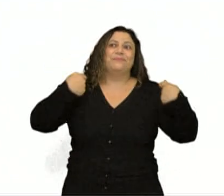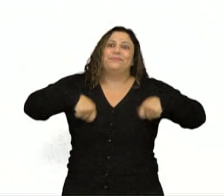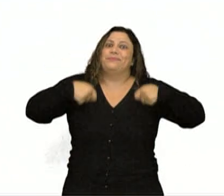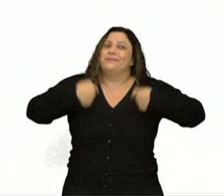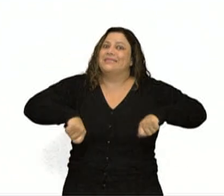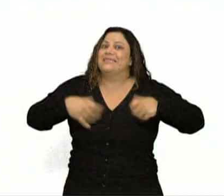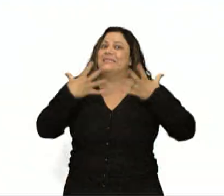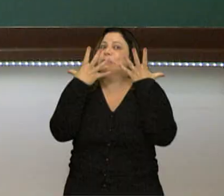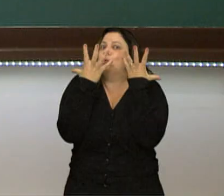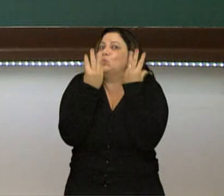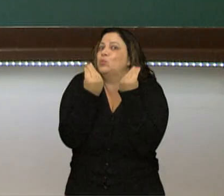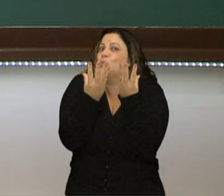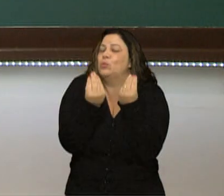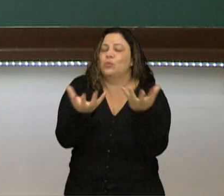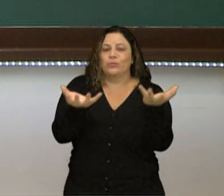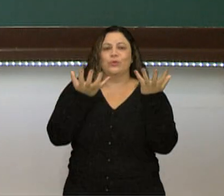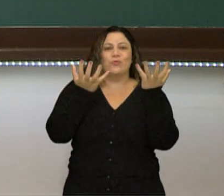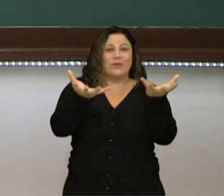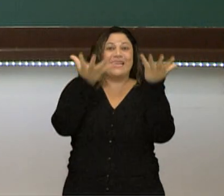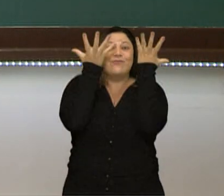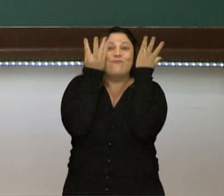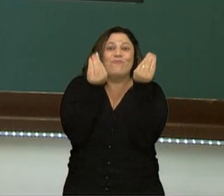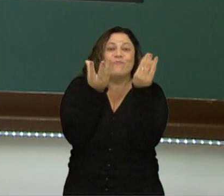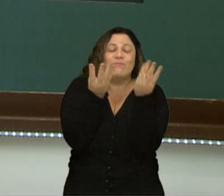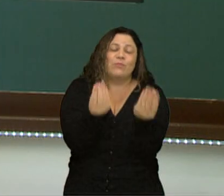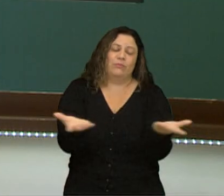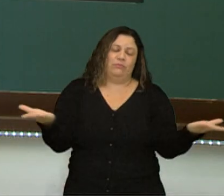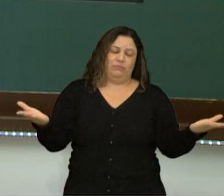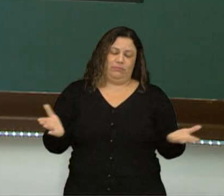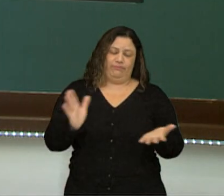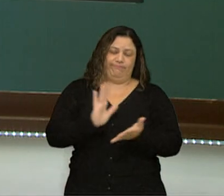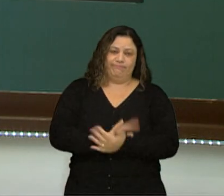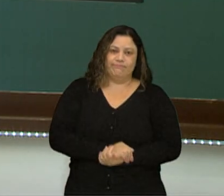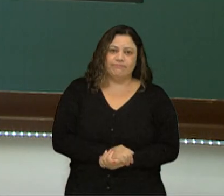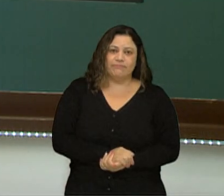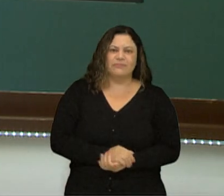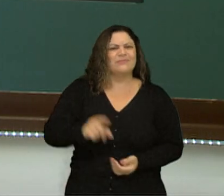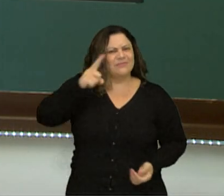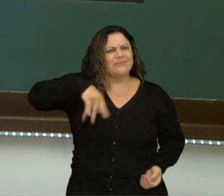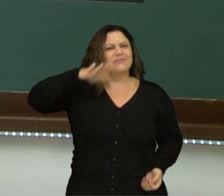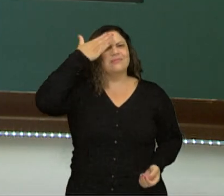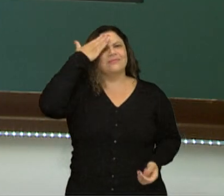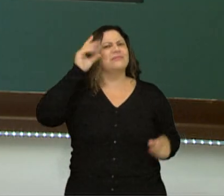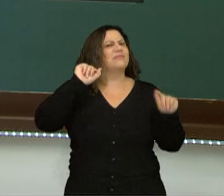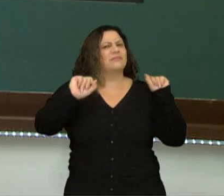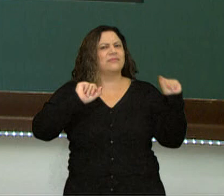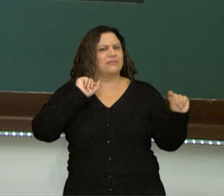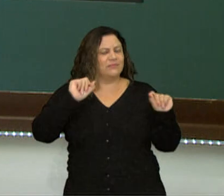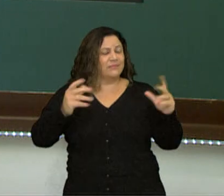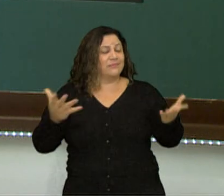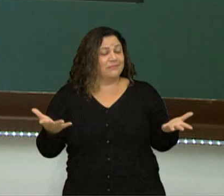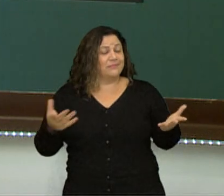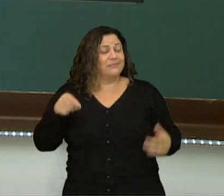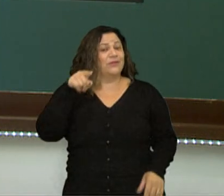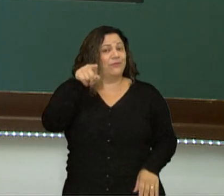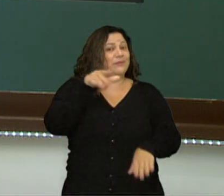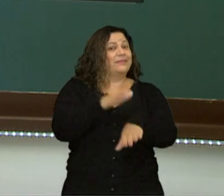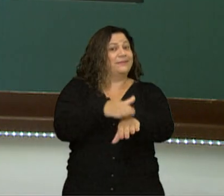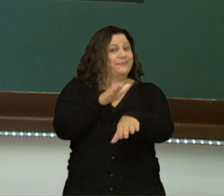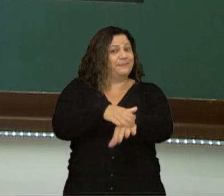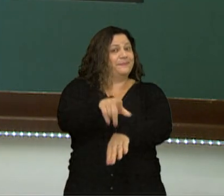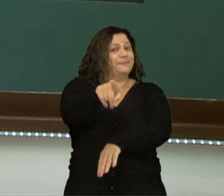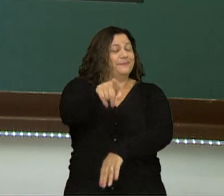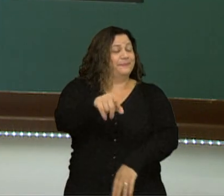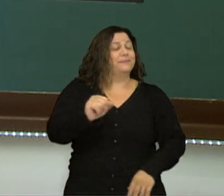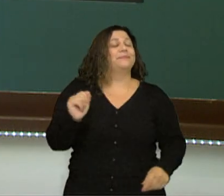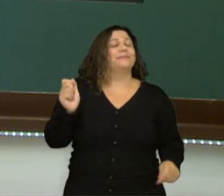muito disso, eu quero muito disso. Sabe quem que pode ter falado isso? É você mesmo.